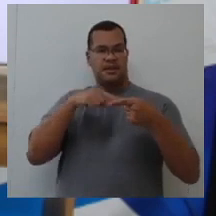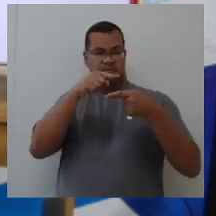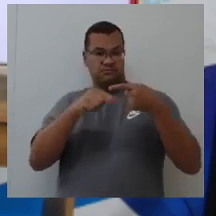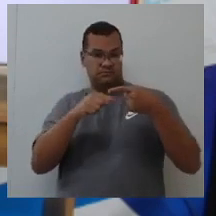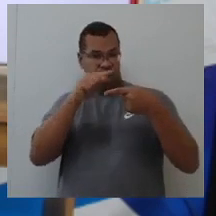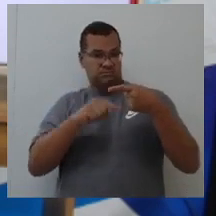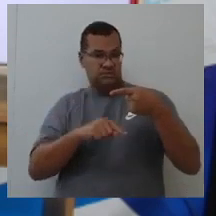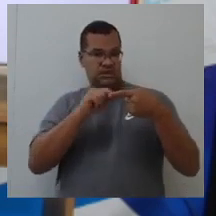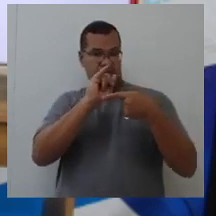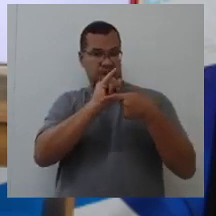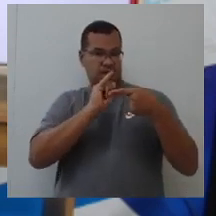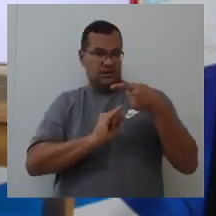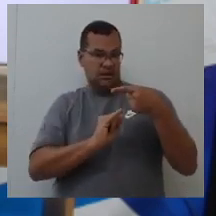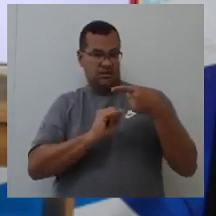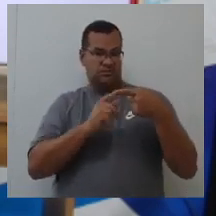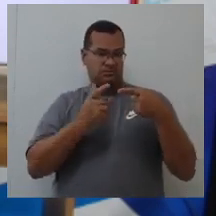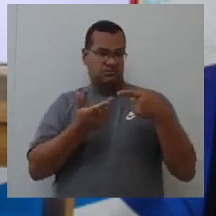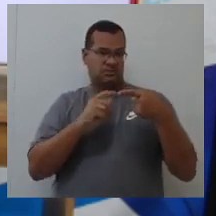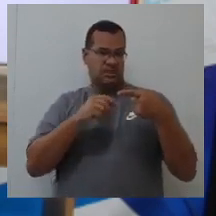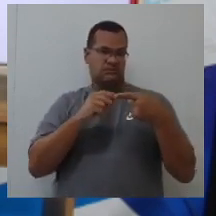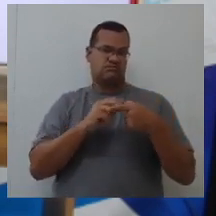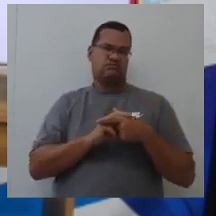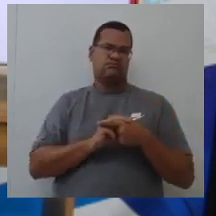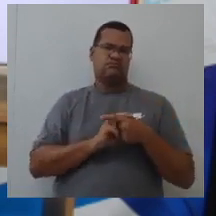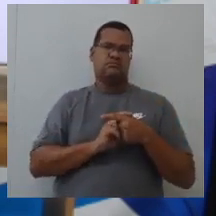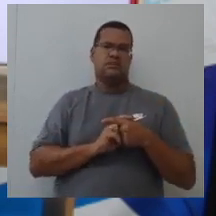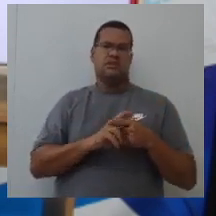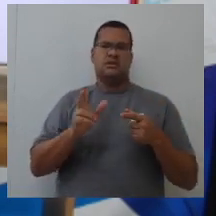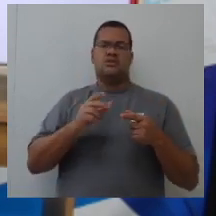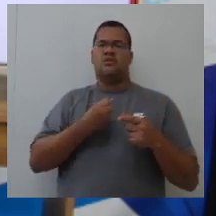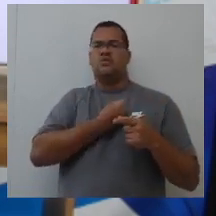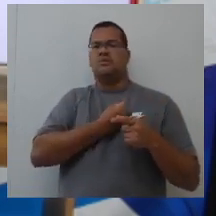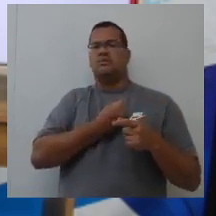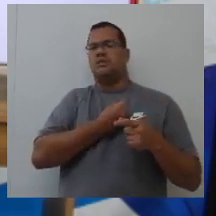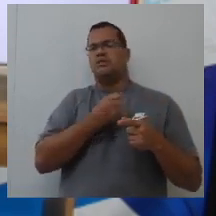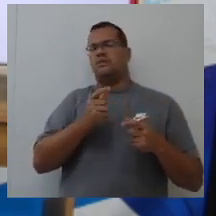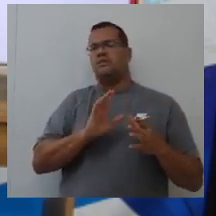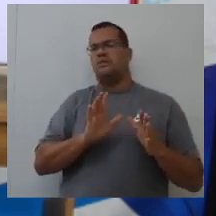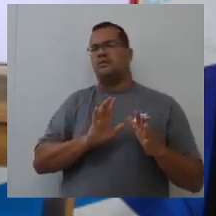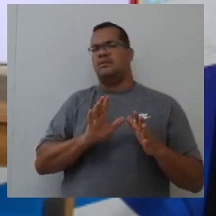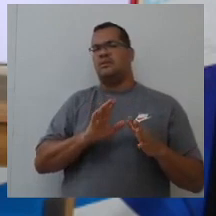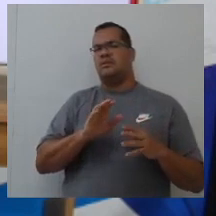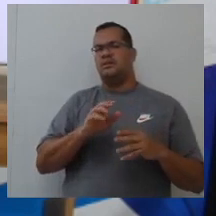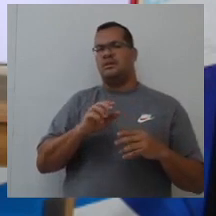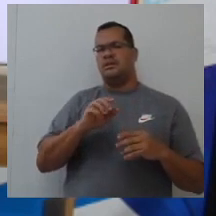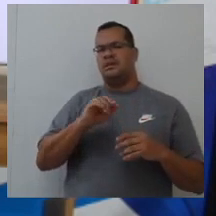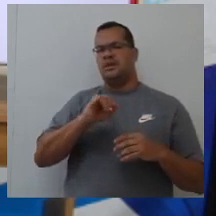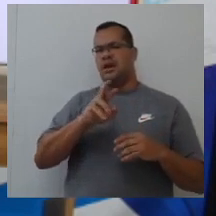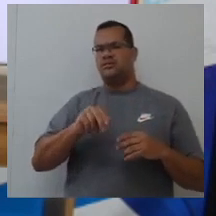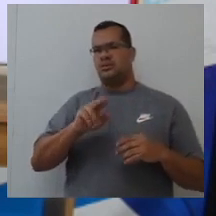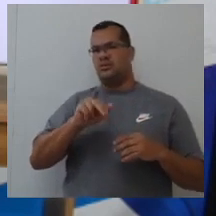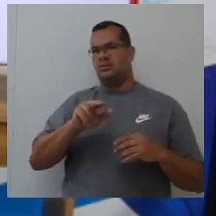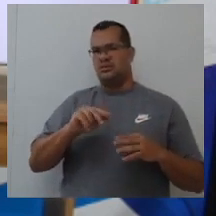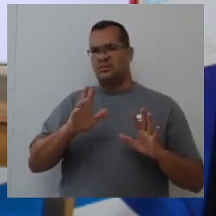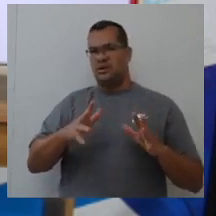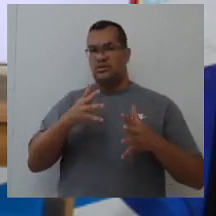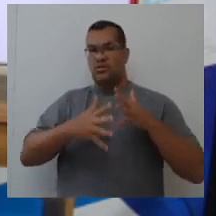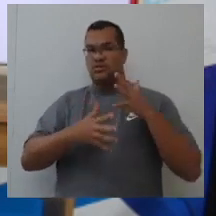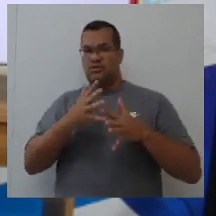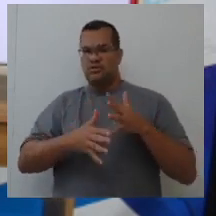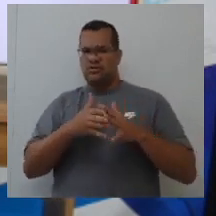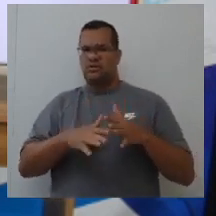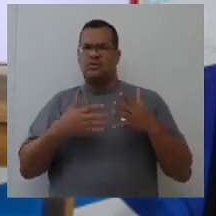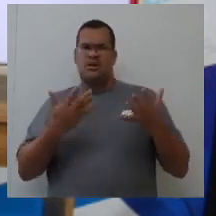entre dois inteiros. O número irracional, de jeito nenhum. Então, veja que algumas pessoas chegam a confundir.